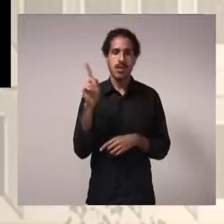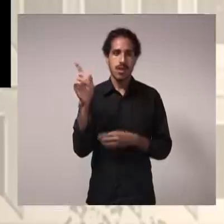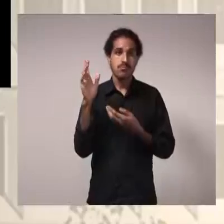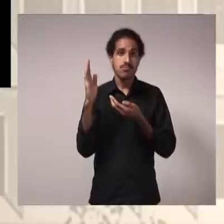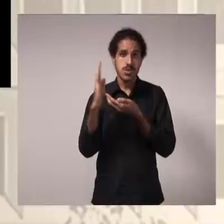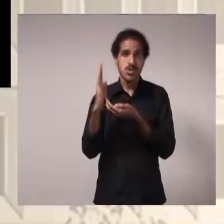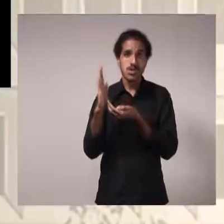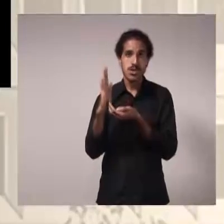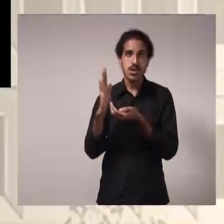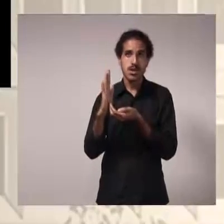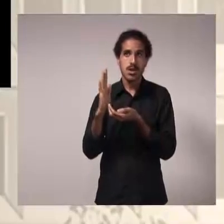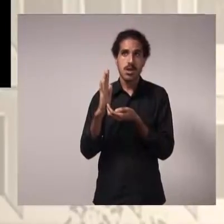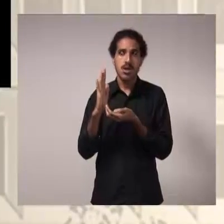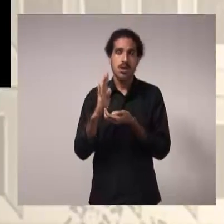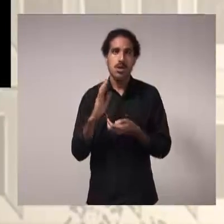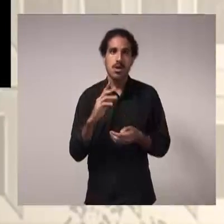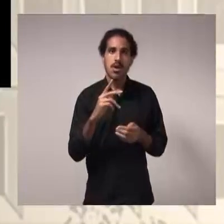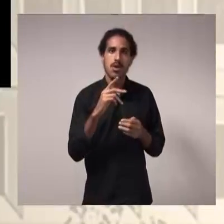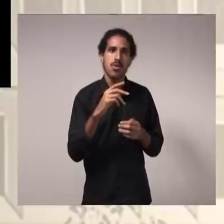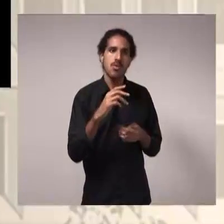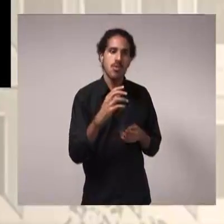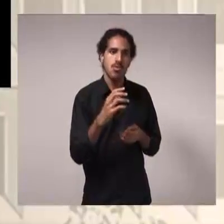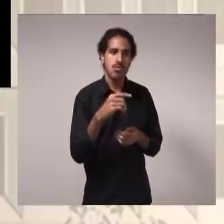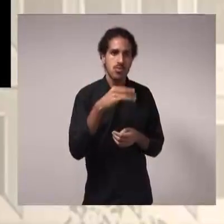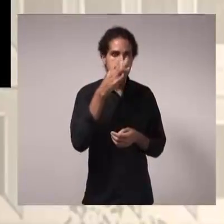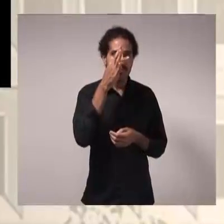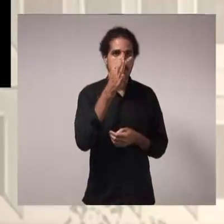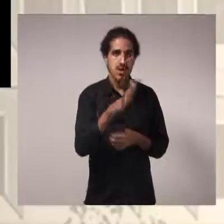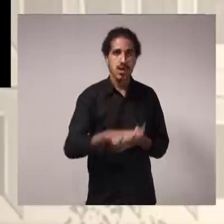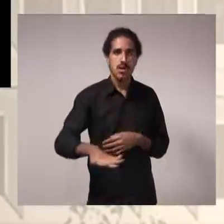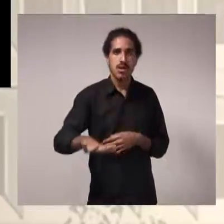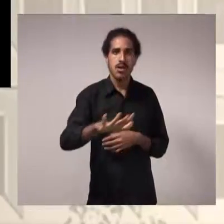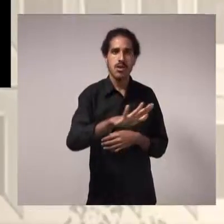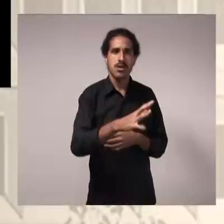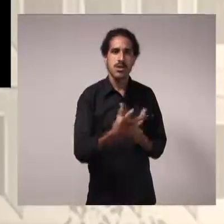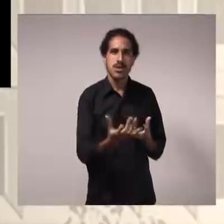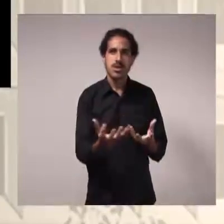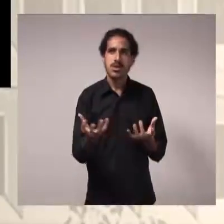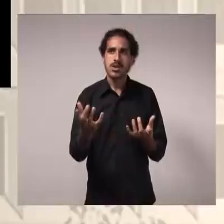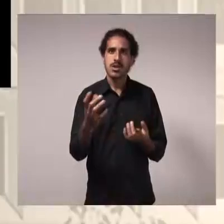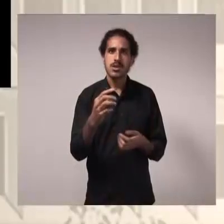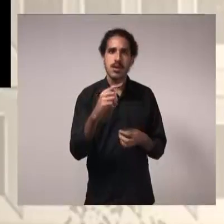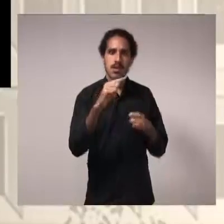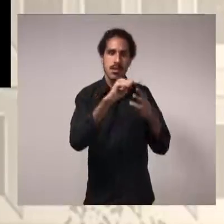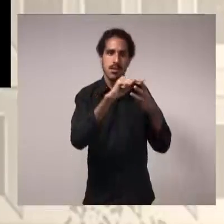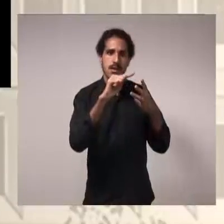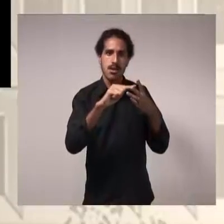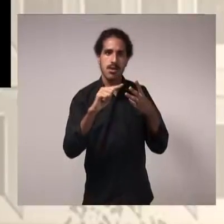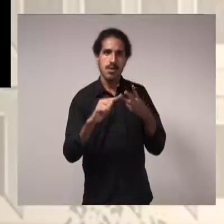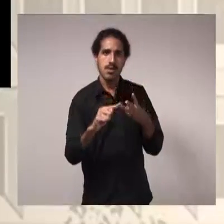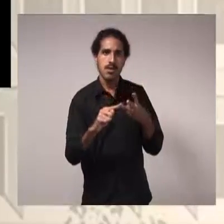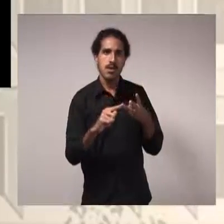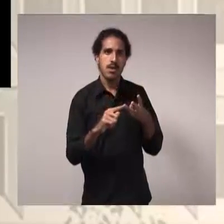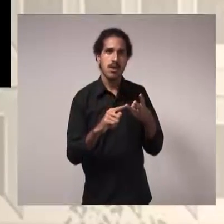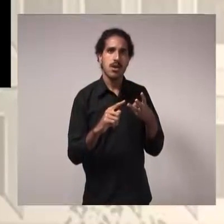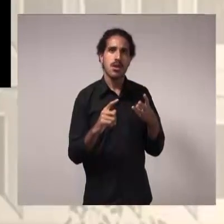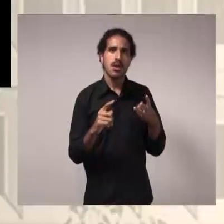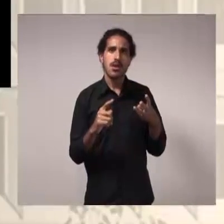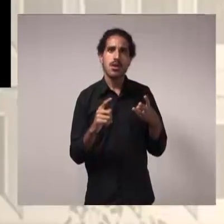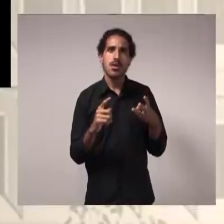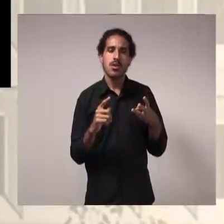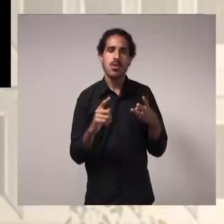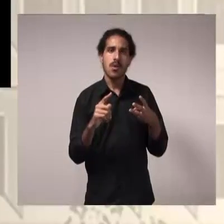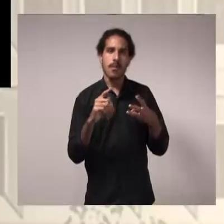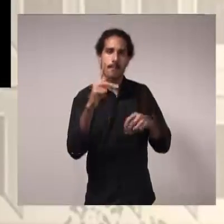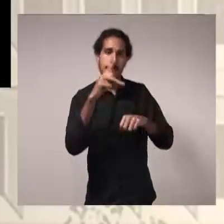que é também um jardim minimalista que você tem 3 elementos, o forro contrastando com a